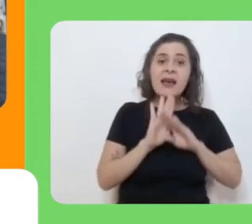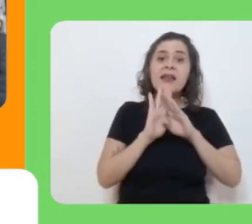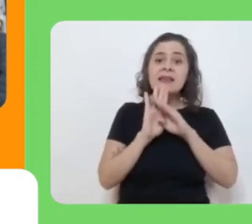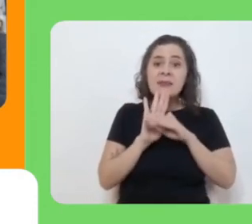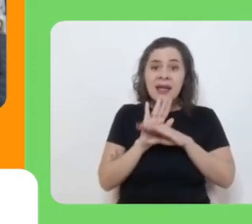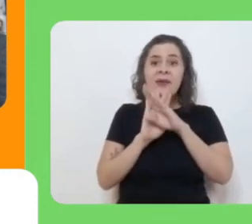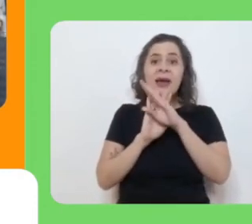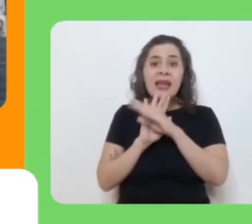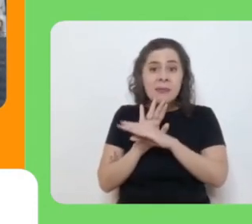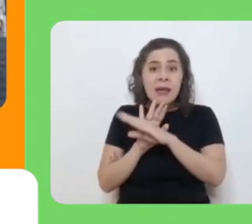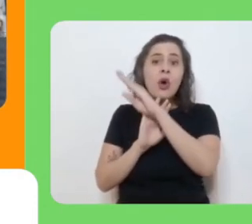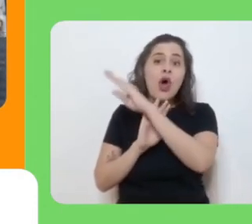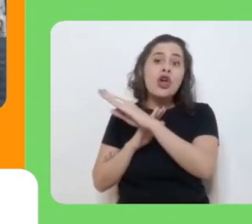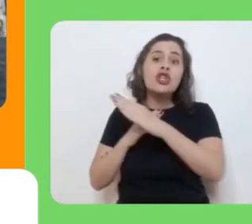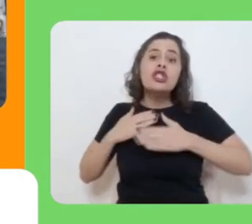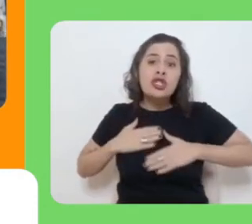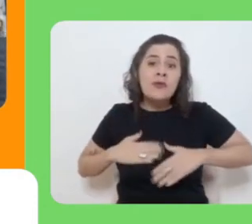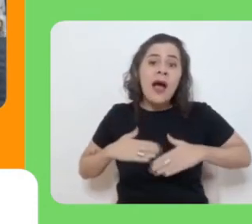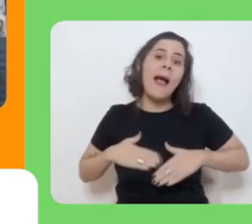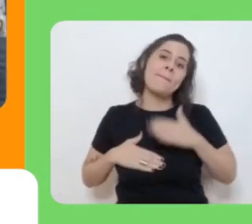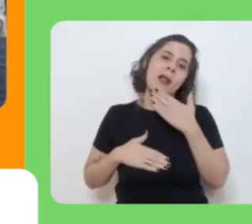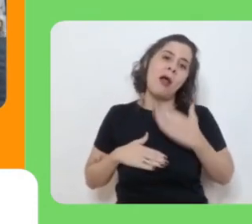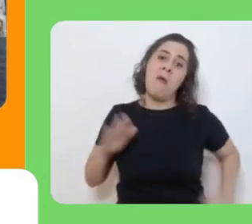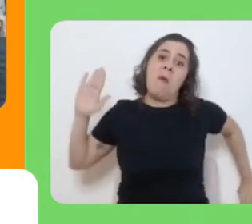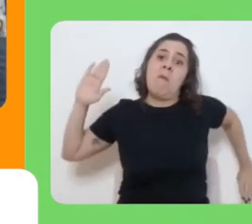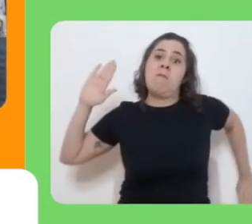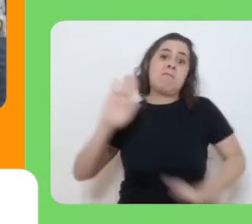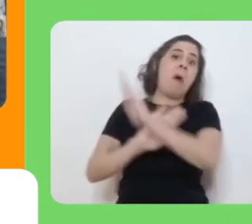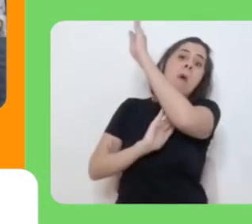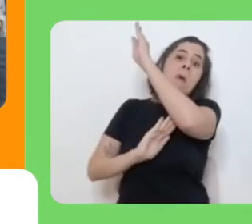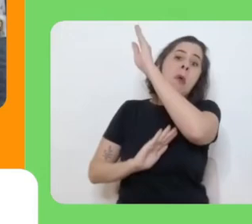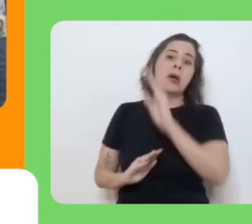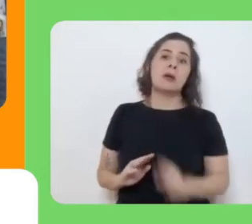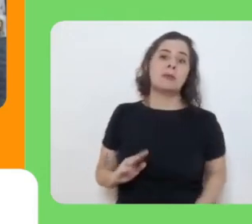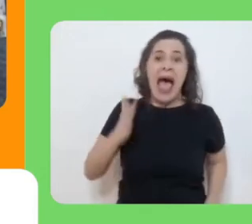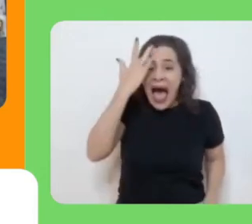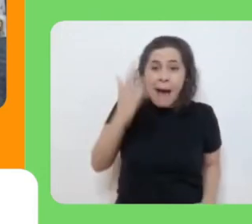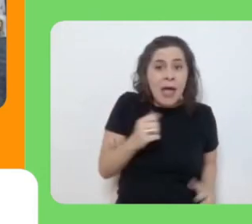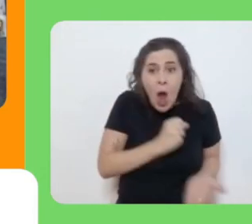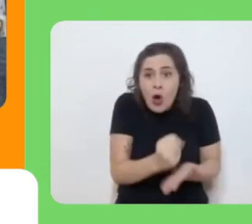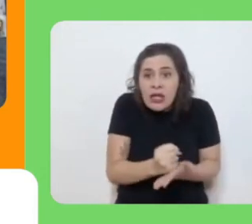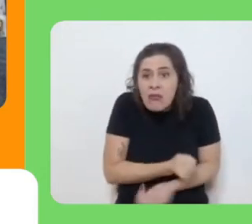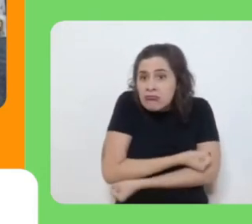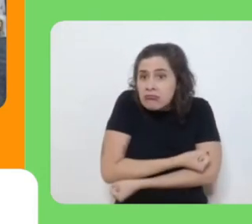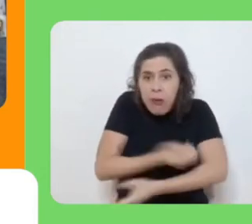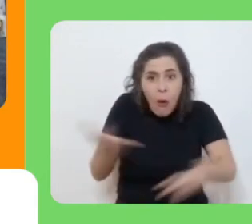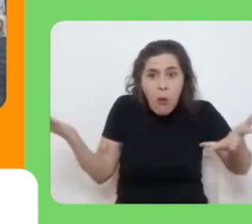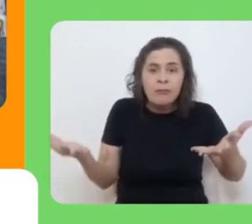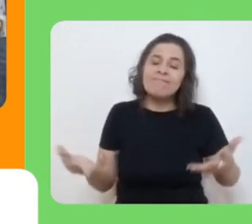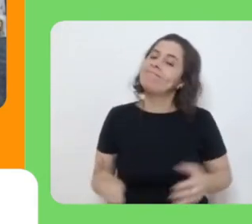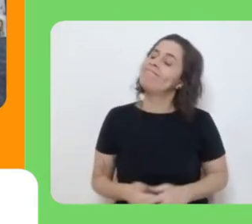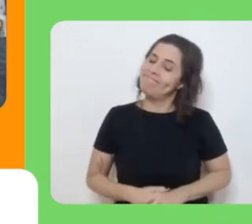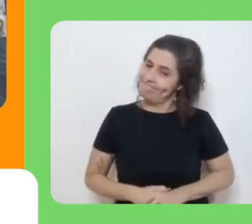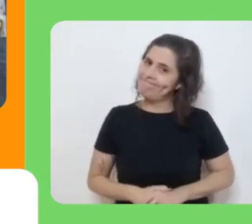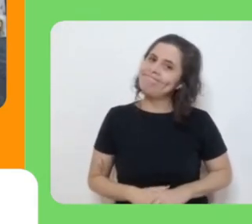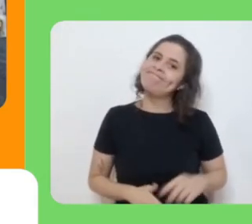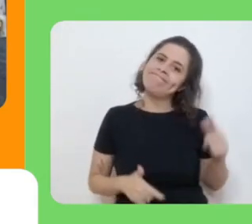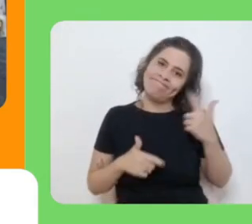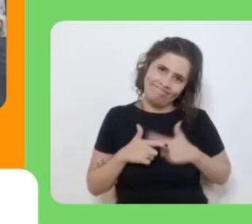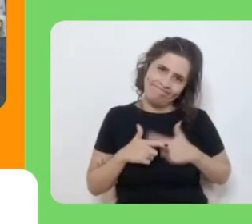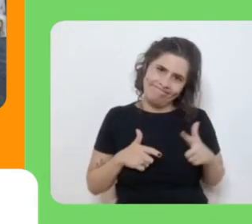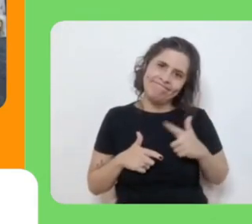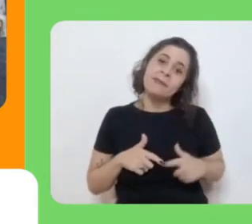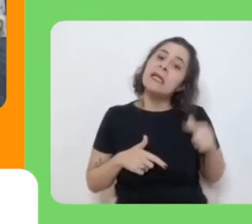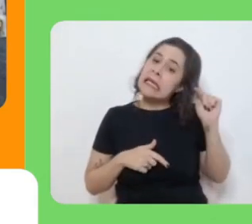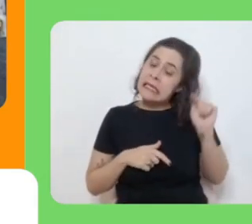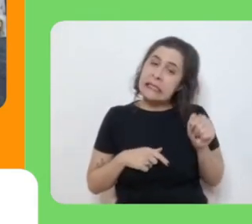o ideal, né? Exato. Então, aí você bota da noite para o dia, contrata todo mundo, você sente ali, né? Então, e aí esse pessoal